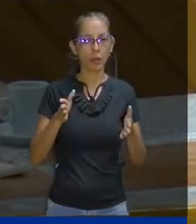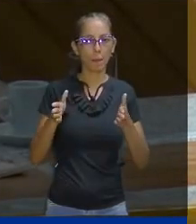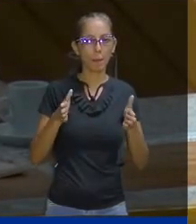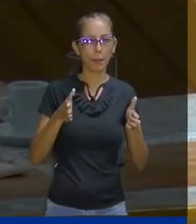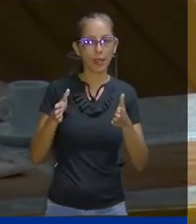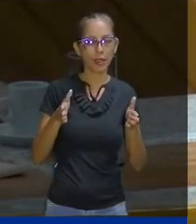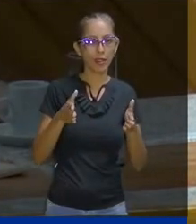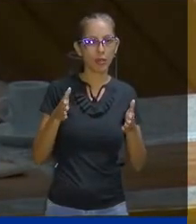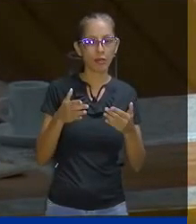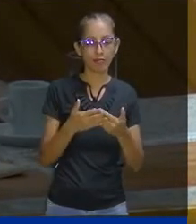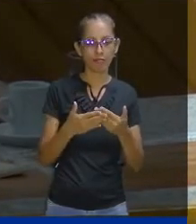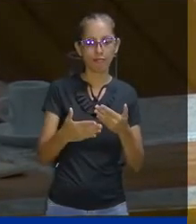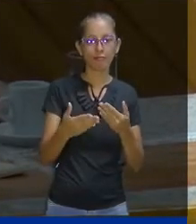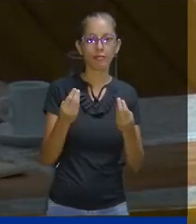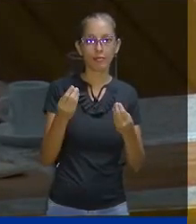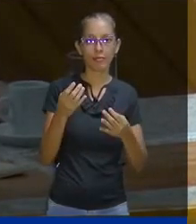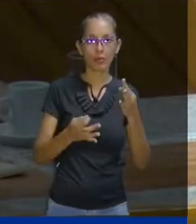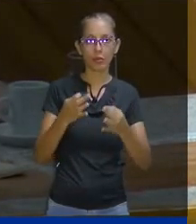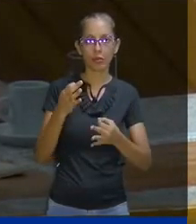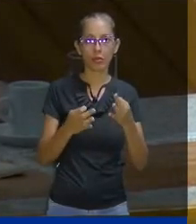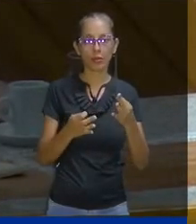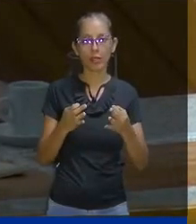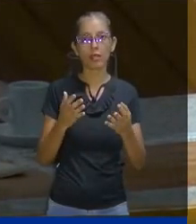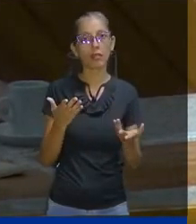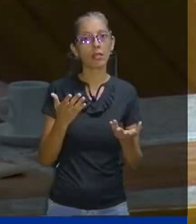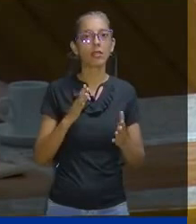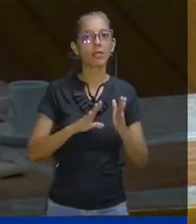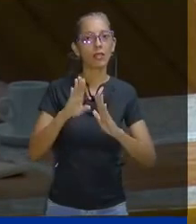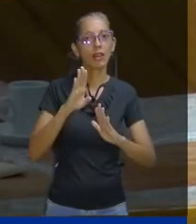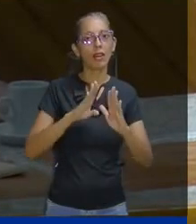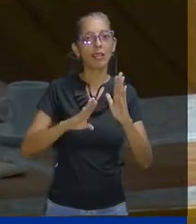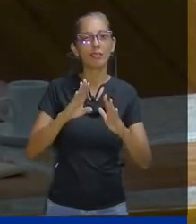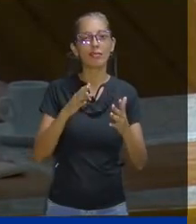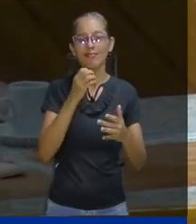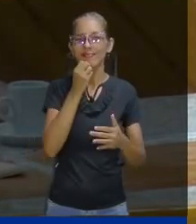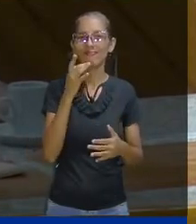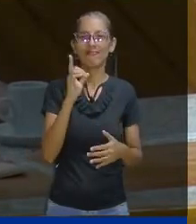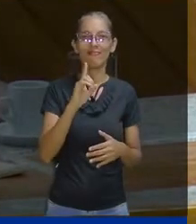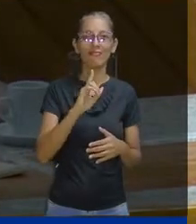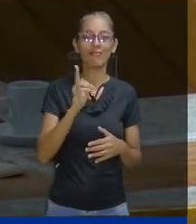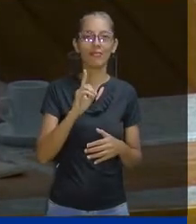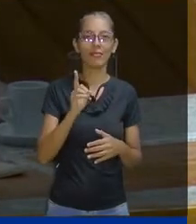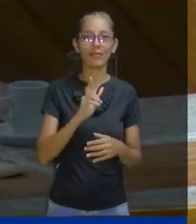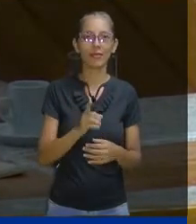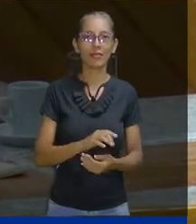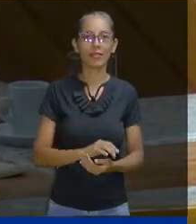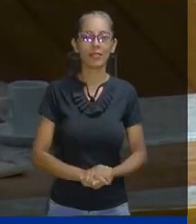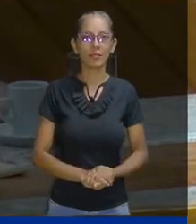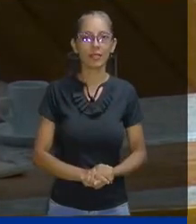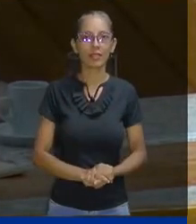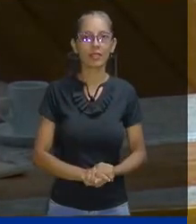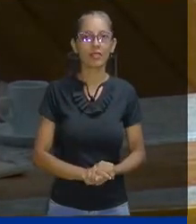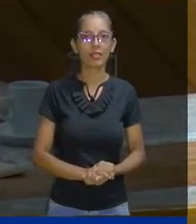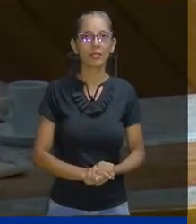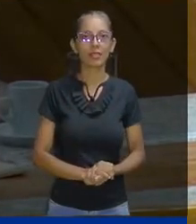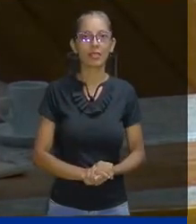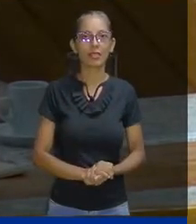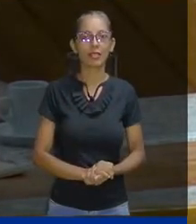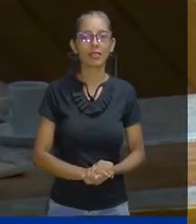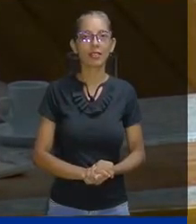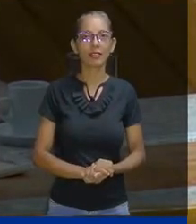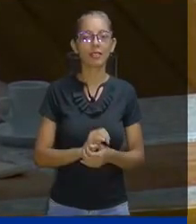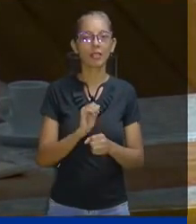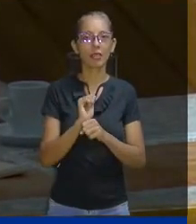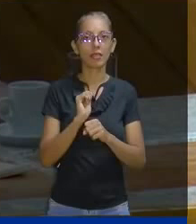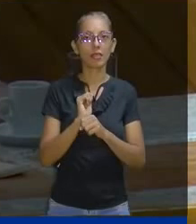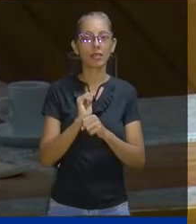gente está com itinerância marcada com uma série de problemas, eu acho que vai criar um embaraço para o serviço do eleitoral que tem prioridade.